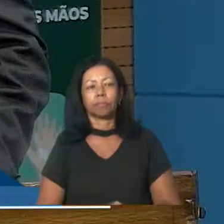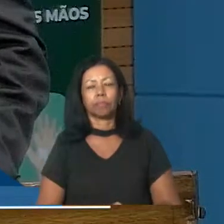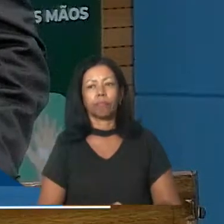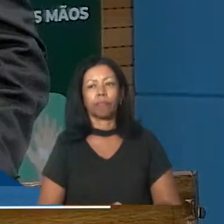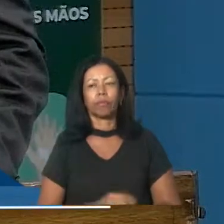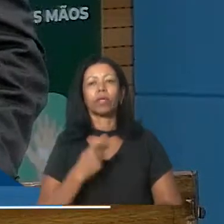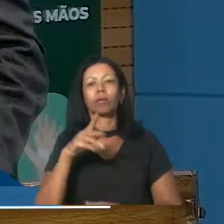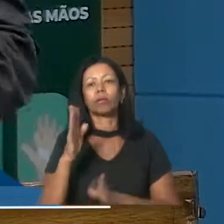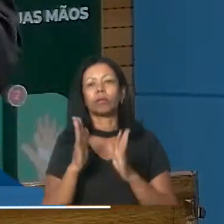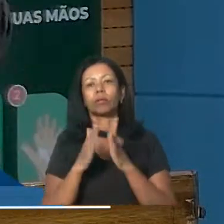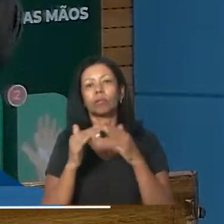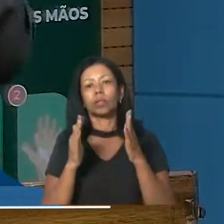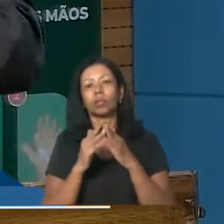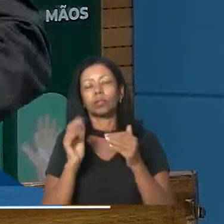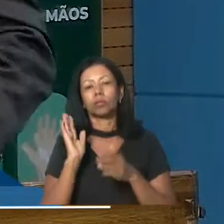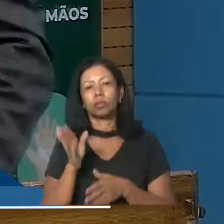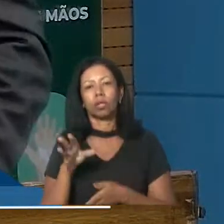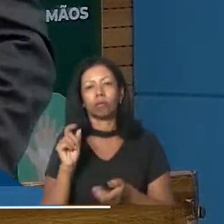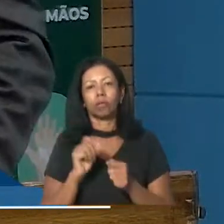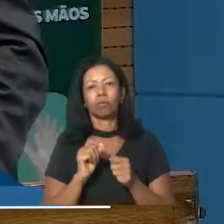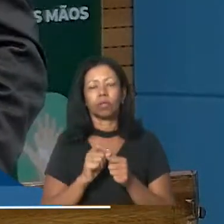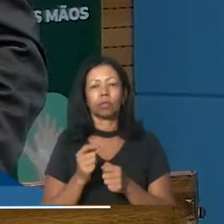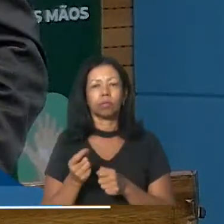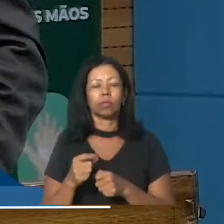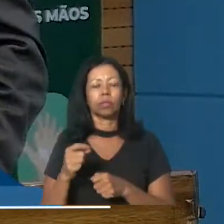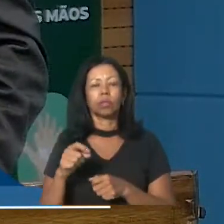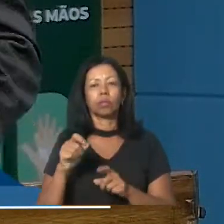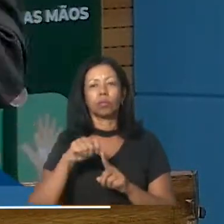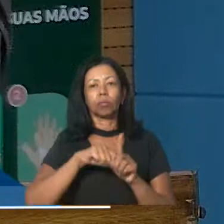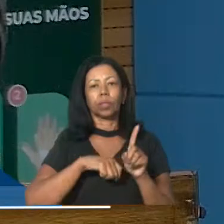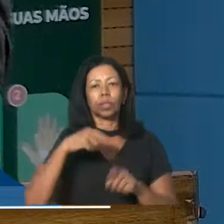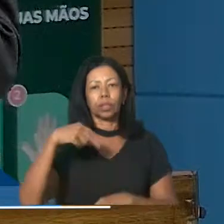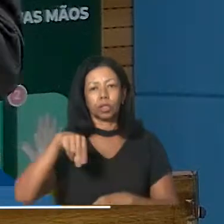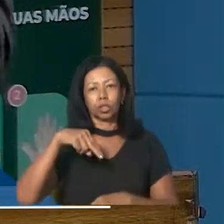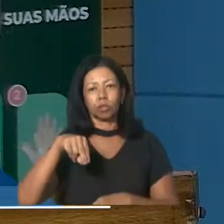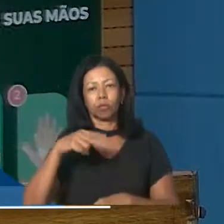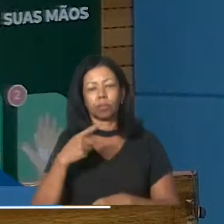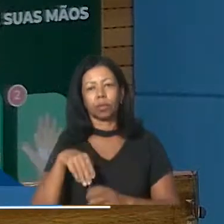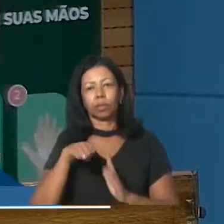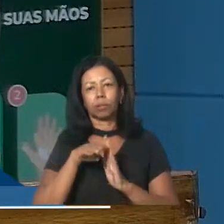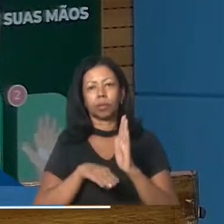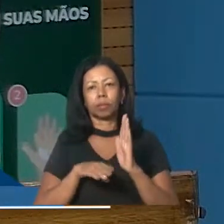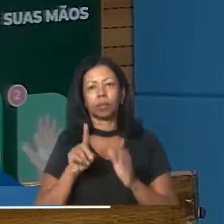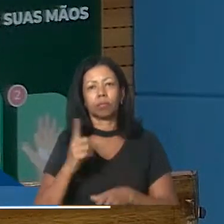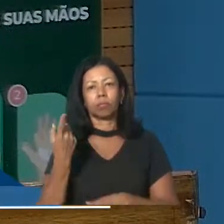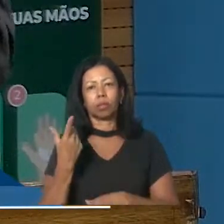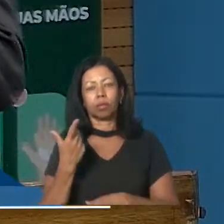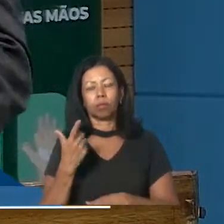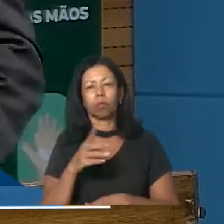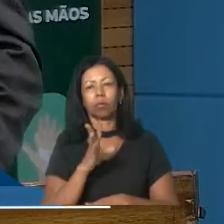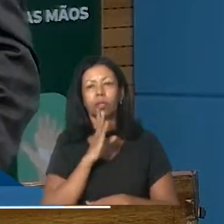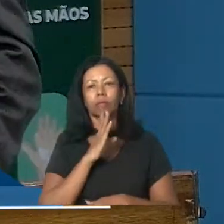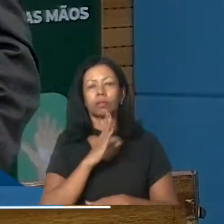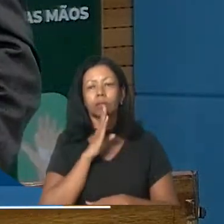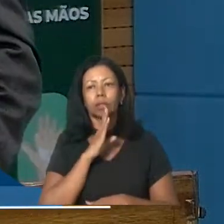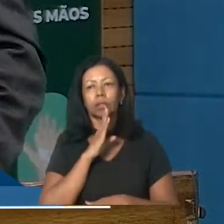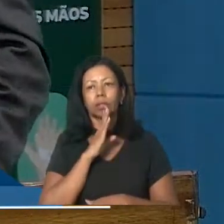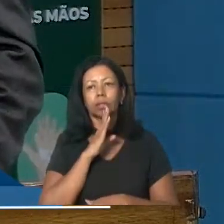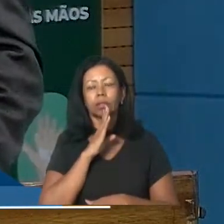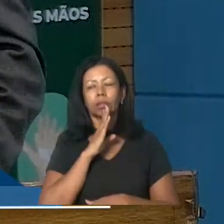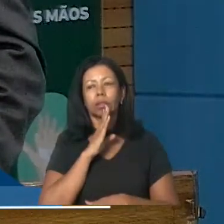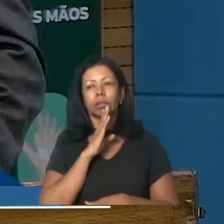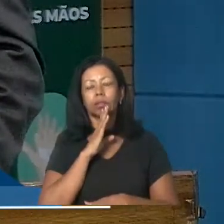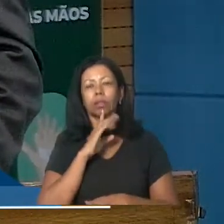o seu pedido, que já foi feito lá em novembro, através desse programa que eu realmente não conhecia, e